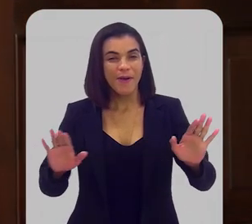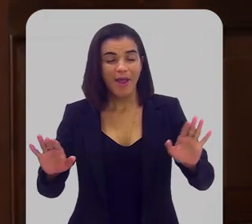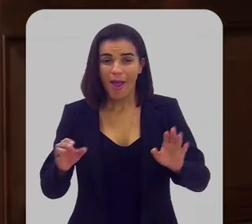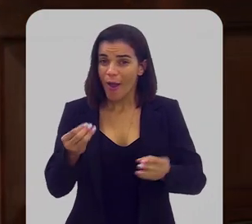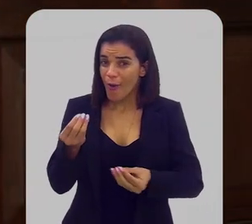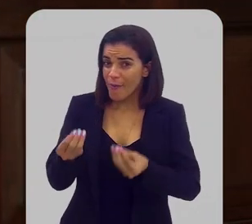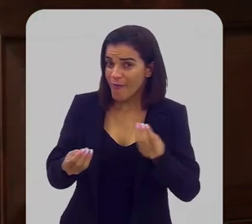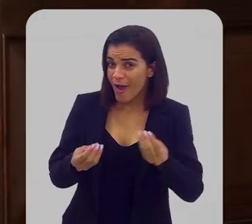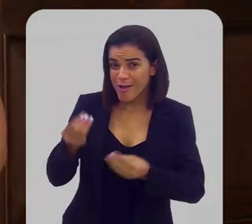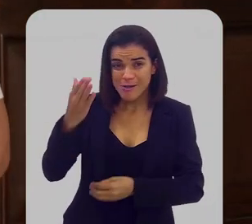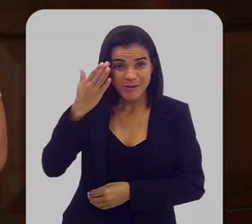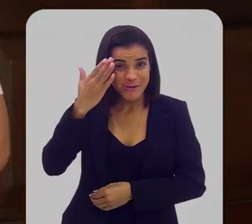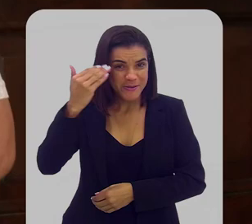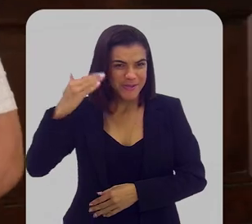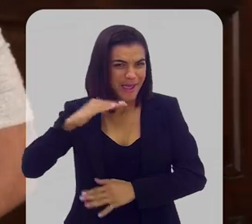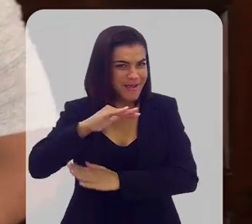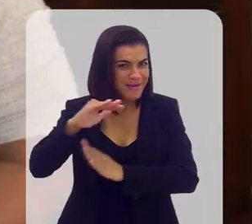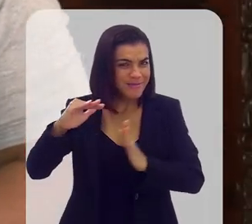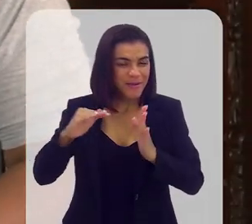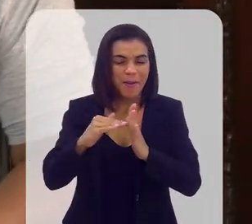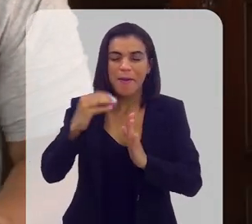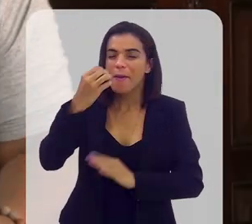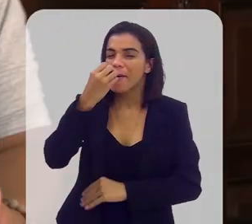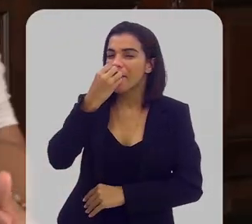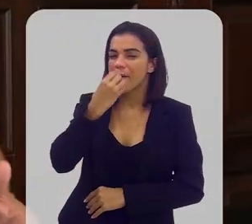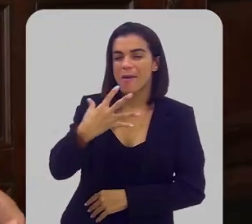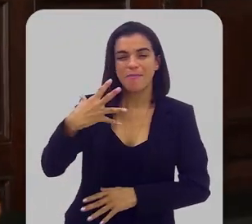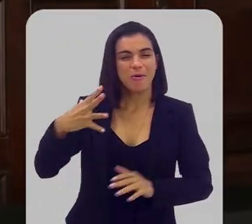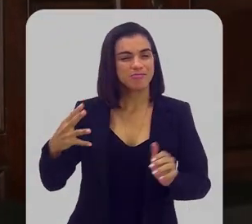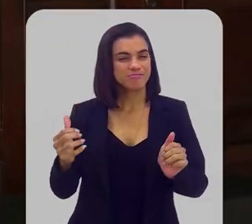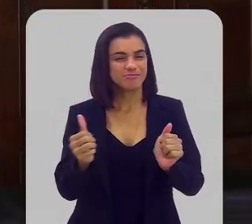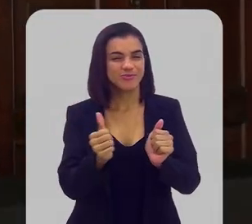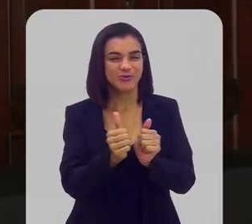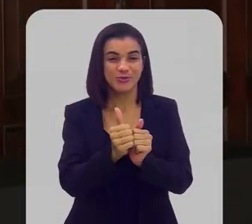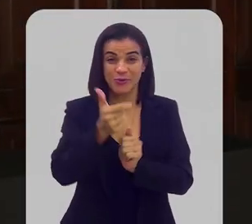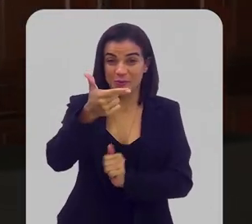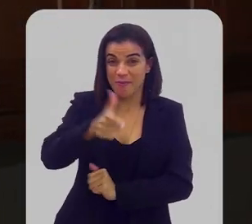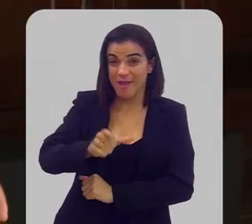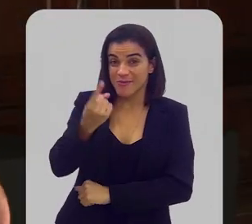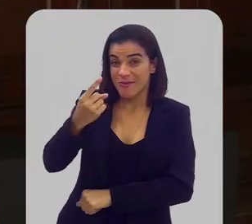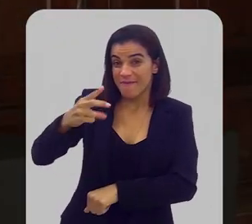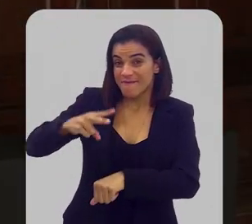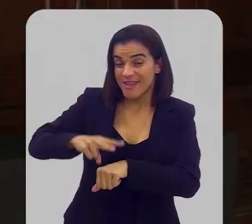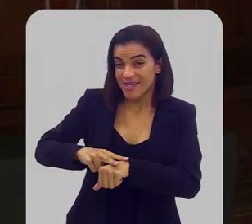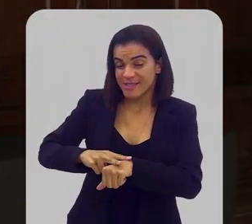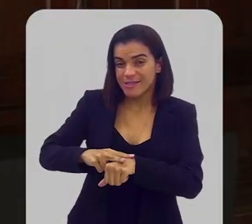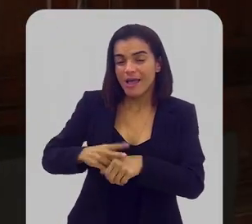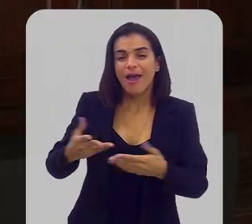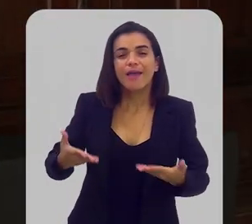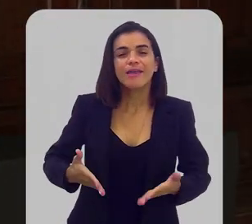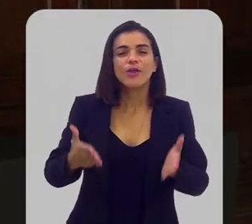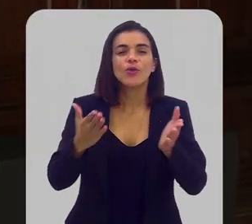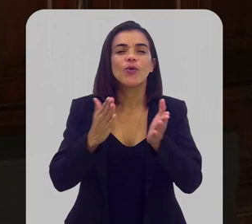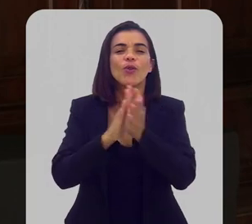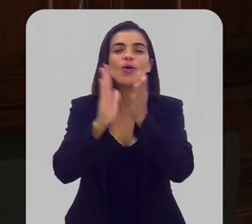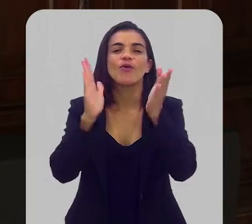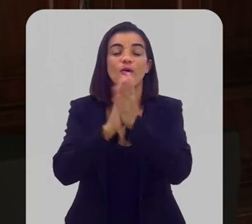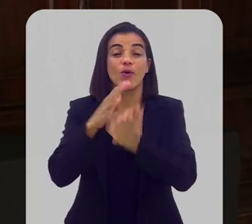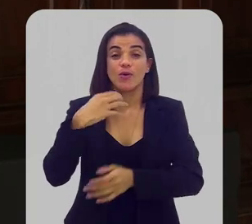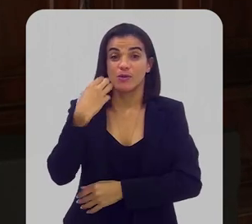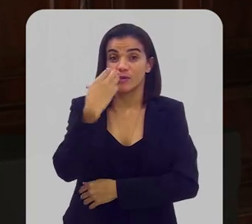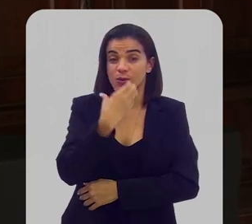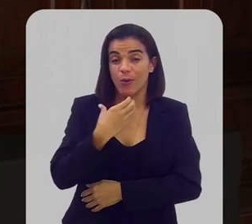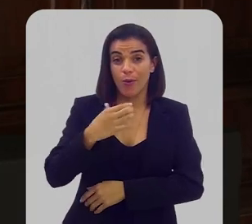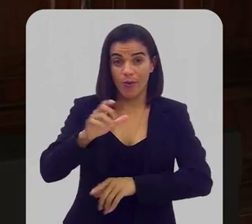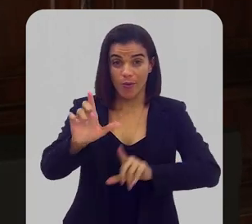Olá, como vai? Sucesso total. É bom demais estarmos juntos mais uma vez aqui no Louvor Som, um